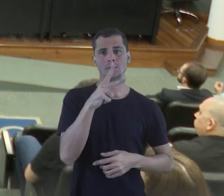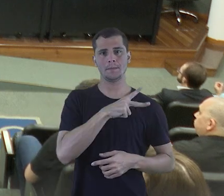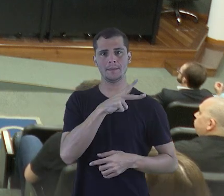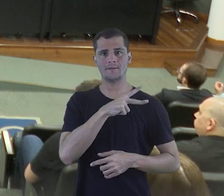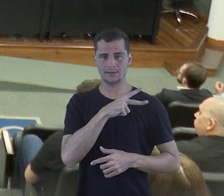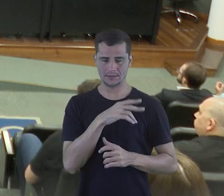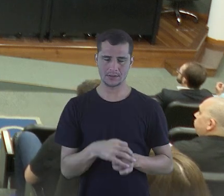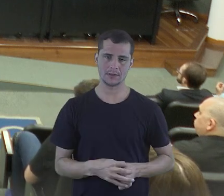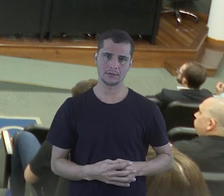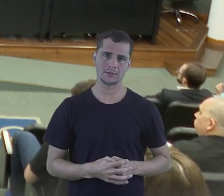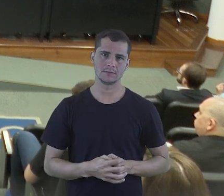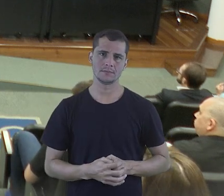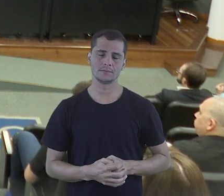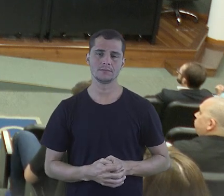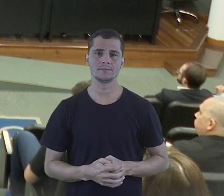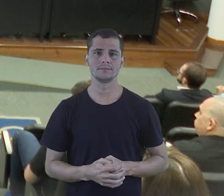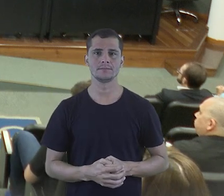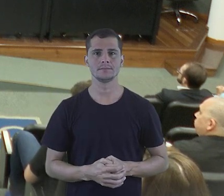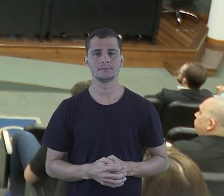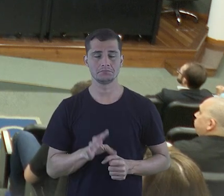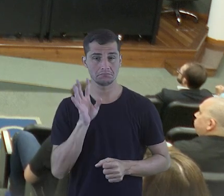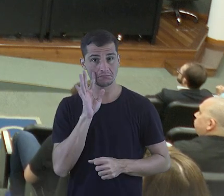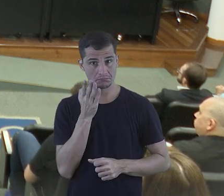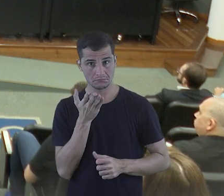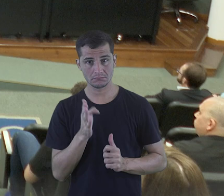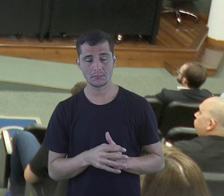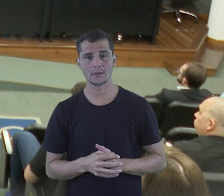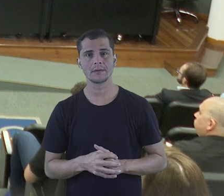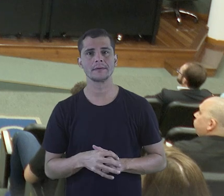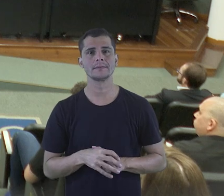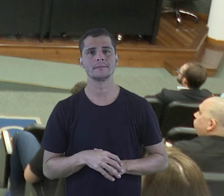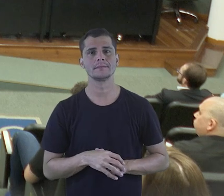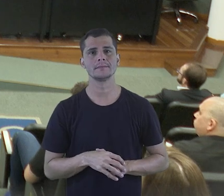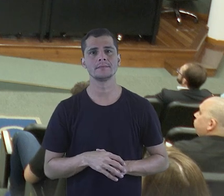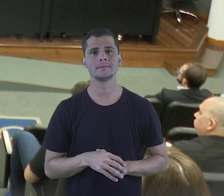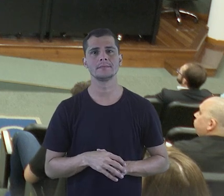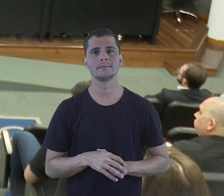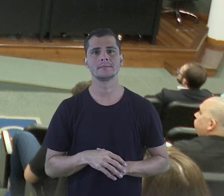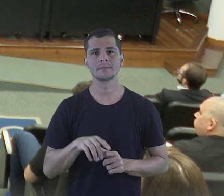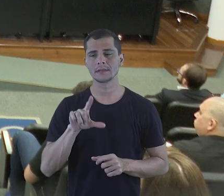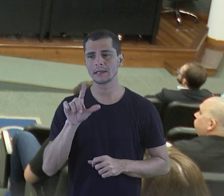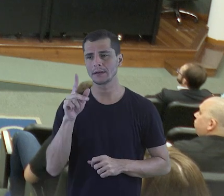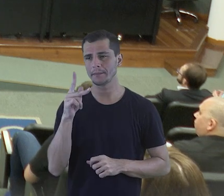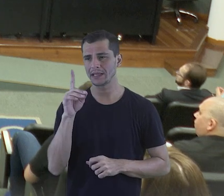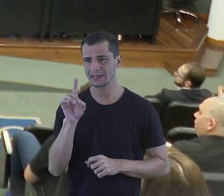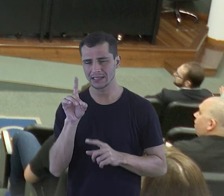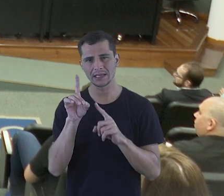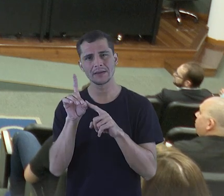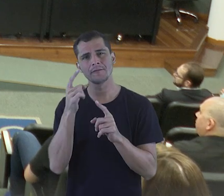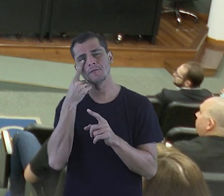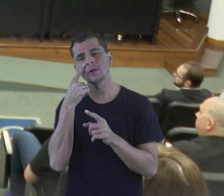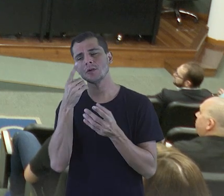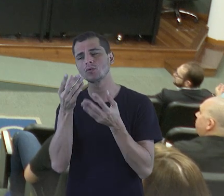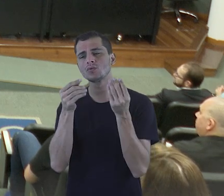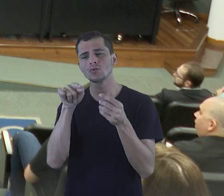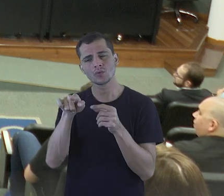são informações que você tem que cumprir na tua política de privacidade será que dá? ah, legal